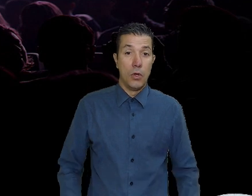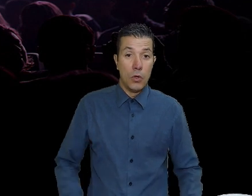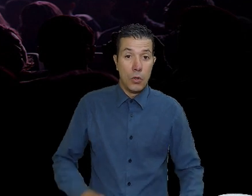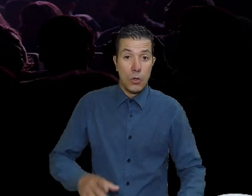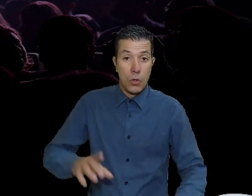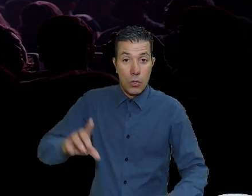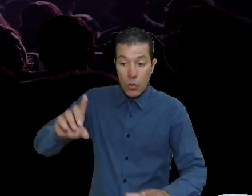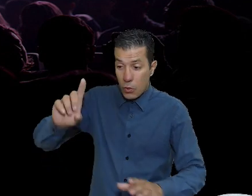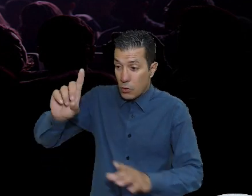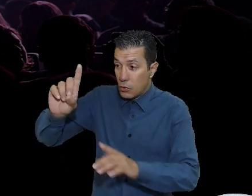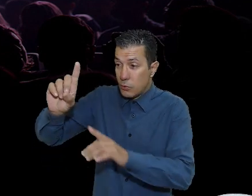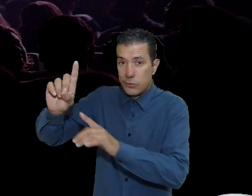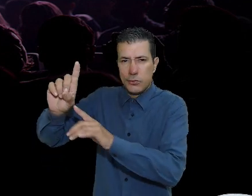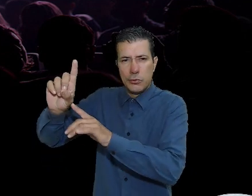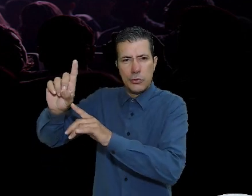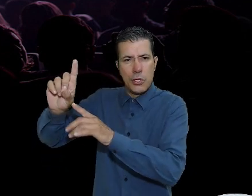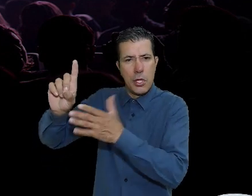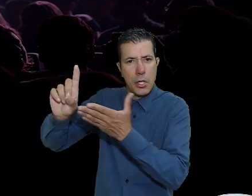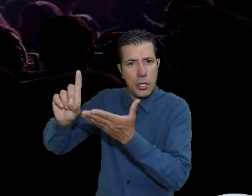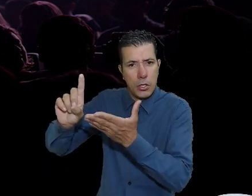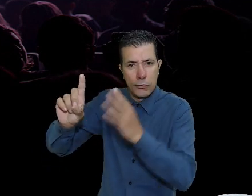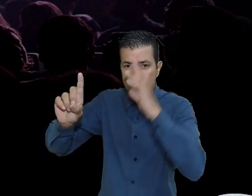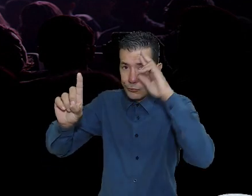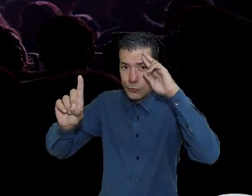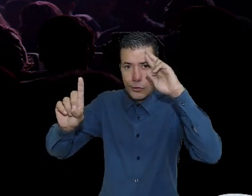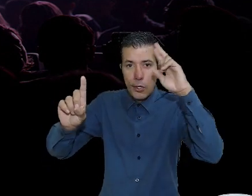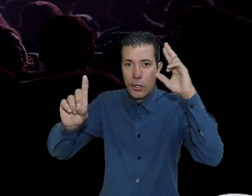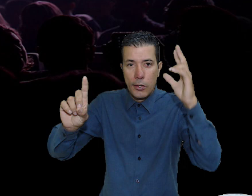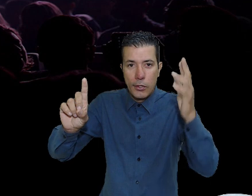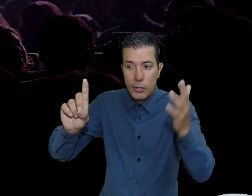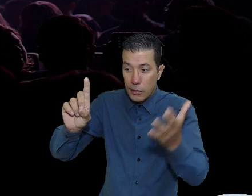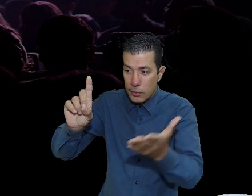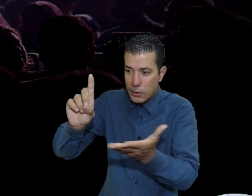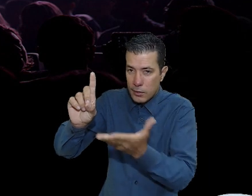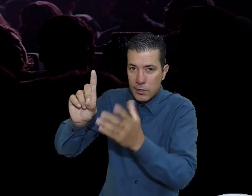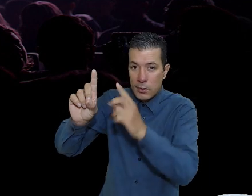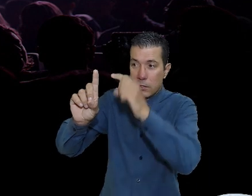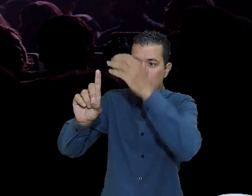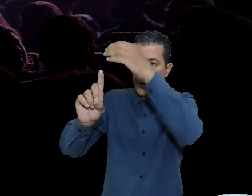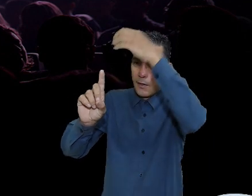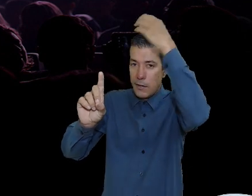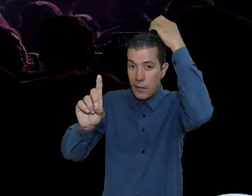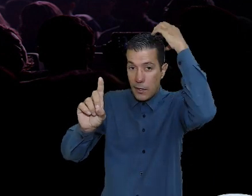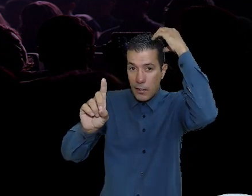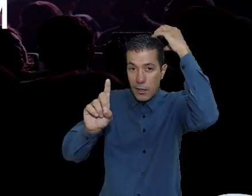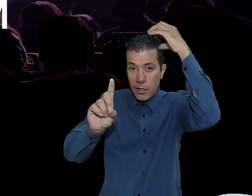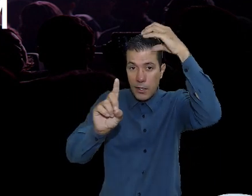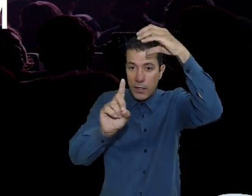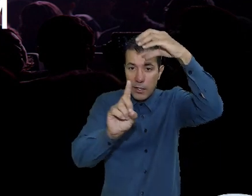fiel. Eu sou o Senhor, Rei de Israel.